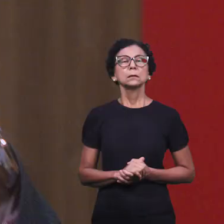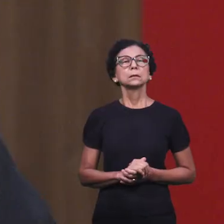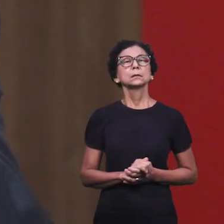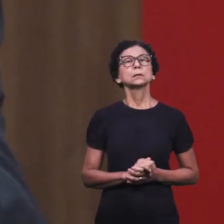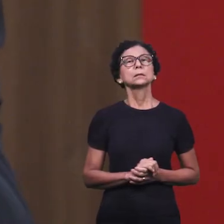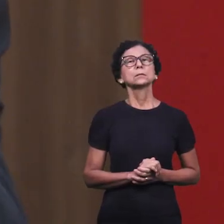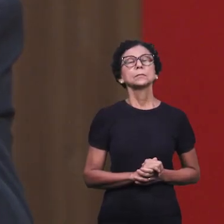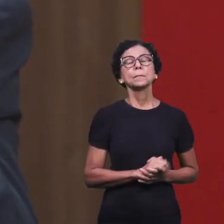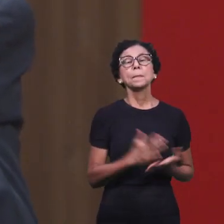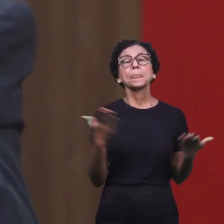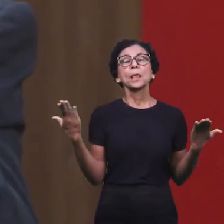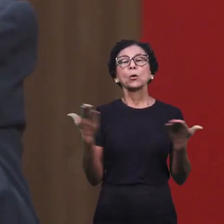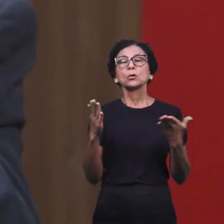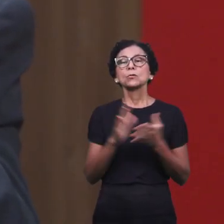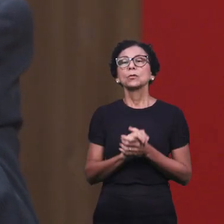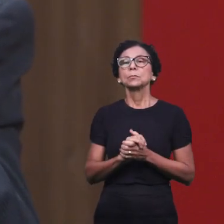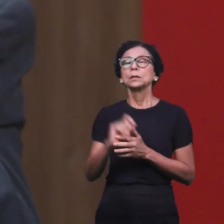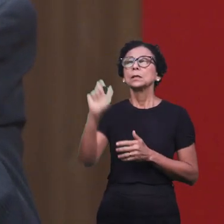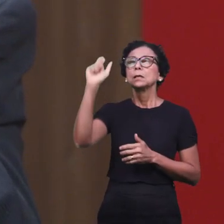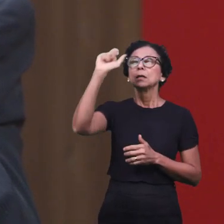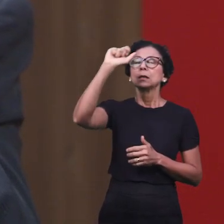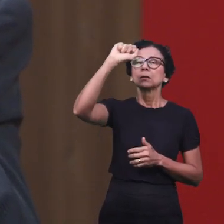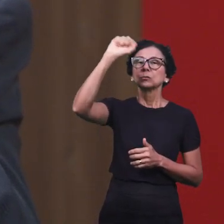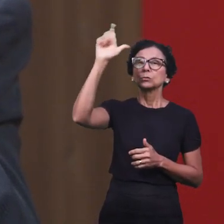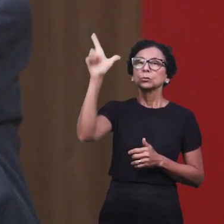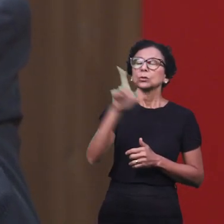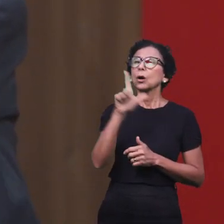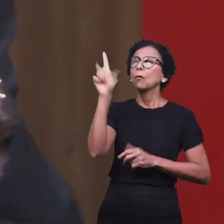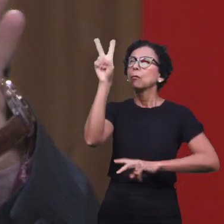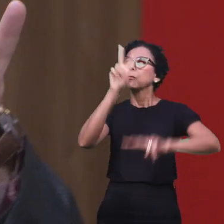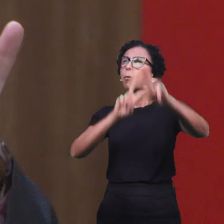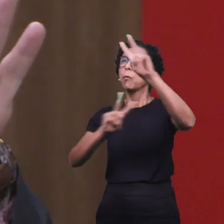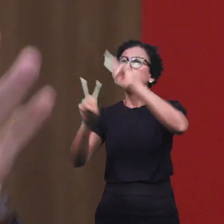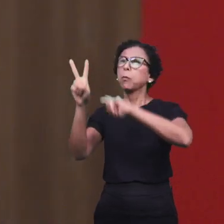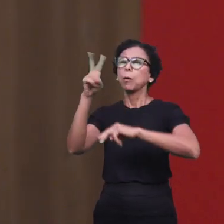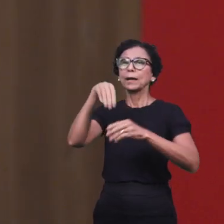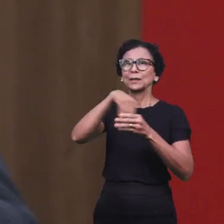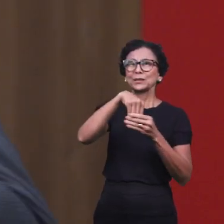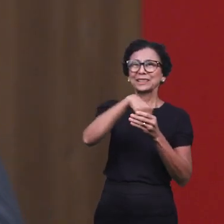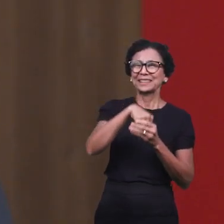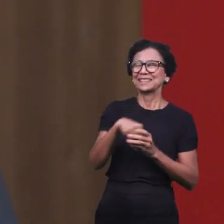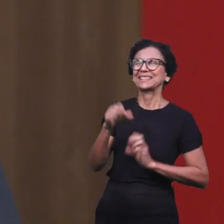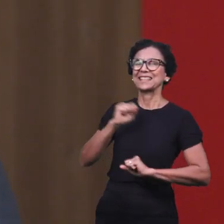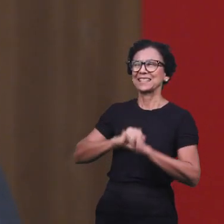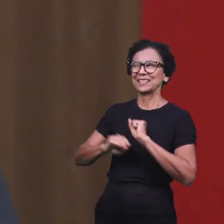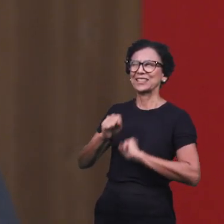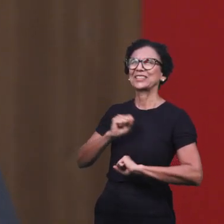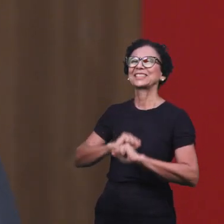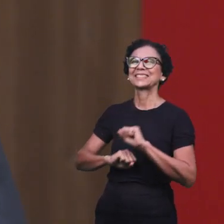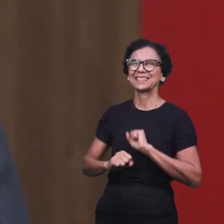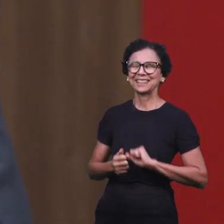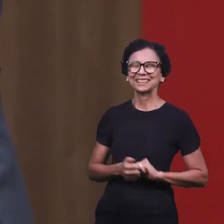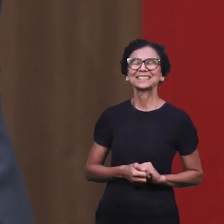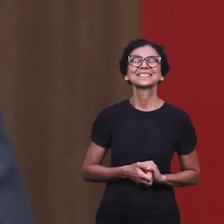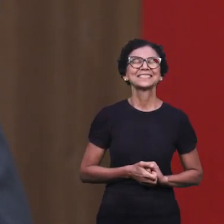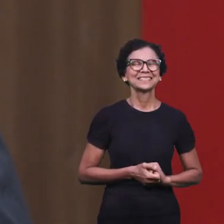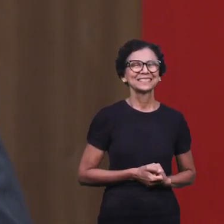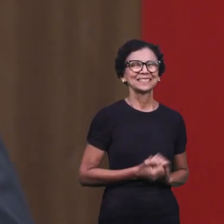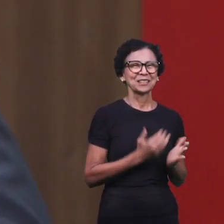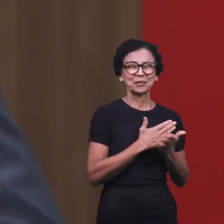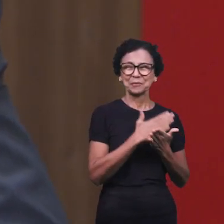hoje nós vamos falar sobre os ventos solares. Amém. E eu sei que o senhor está muito ansioso para falar sobre esse assunto, mas